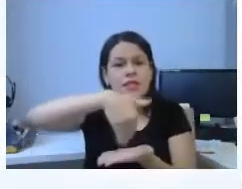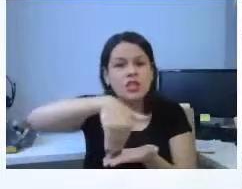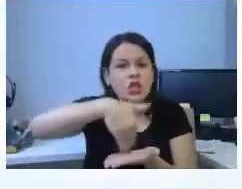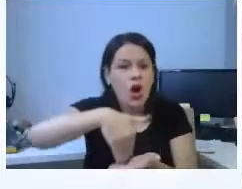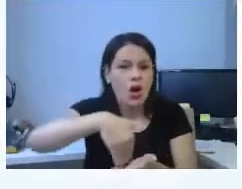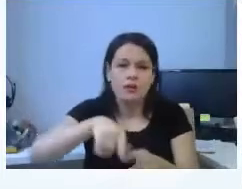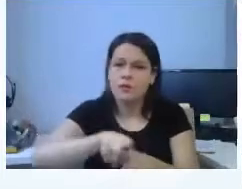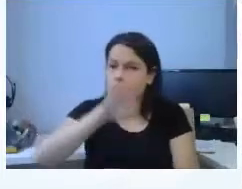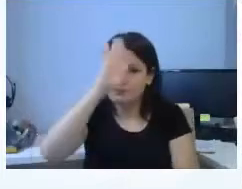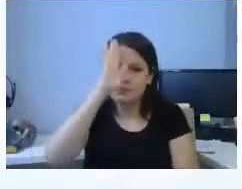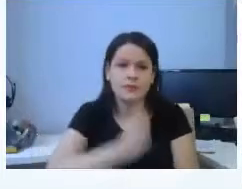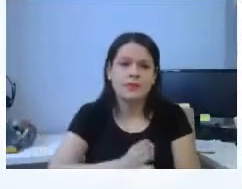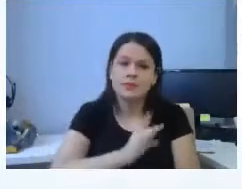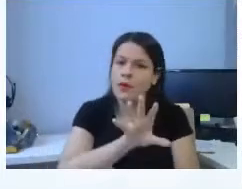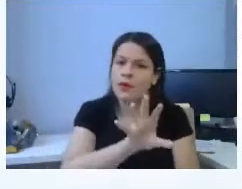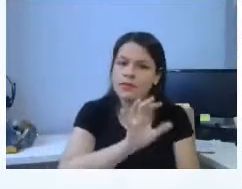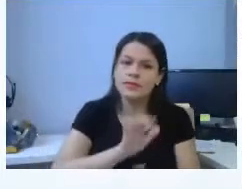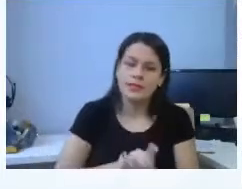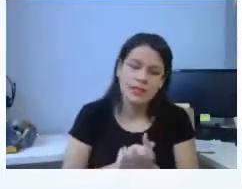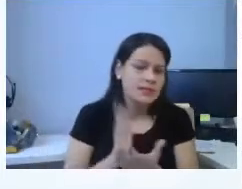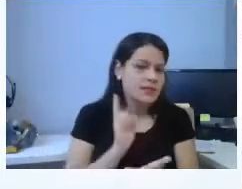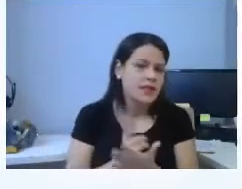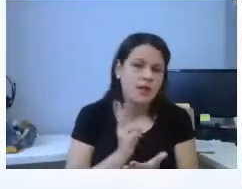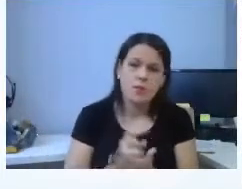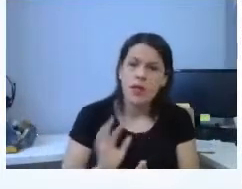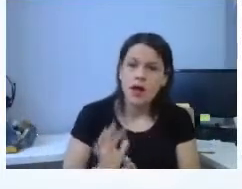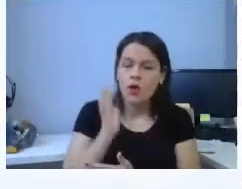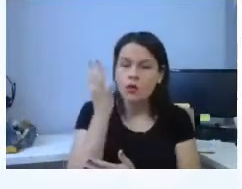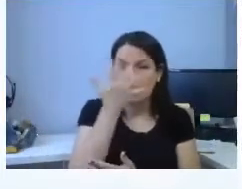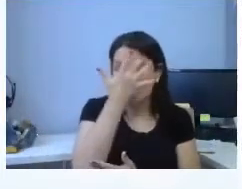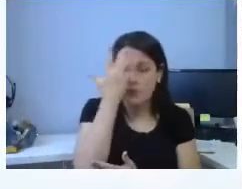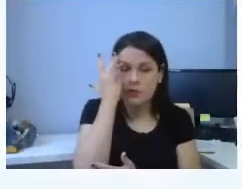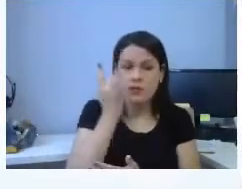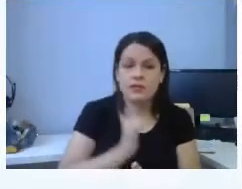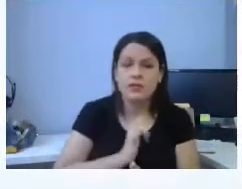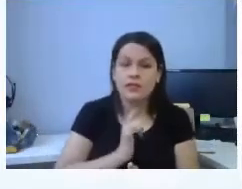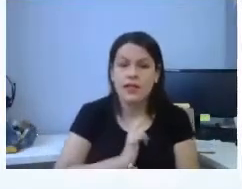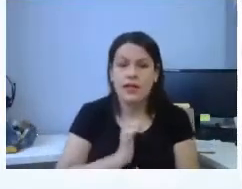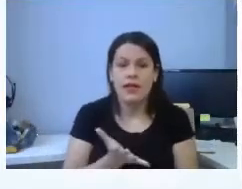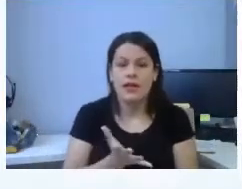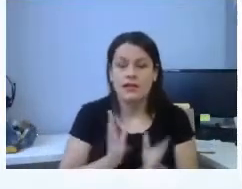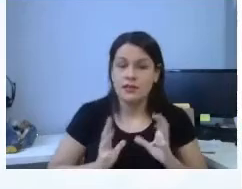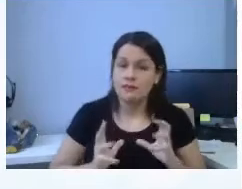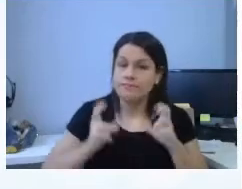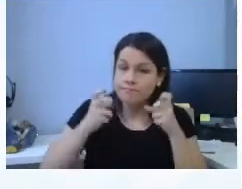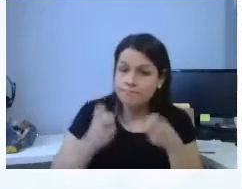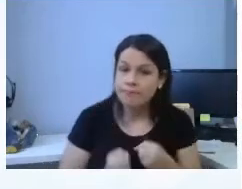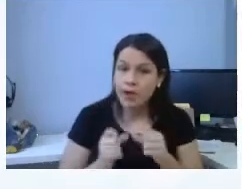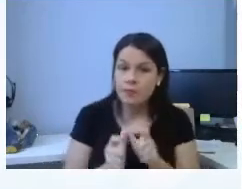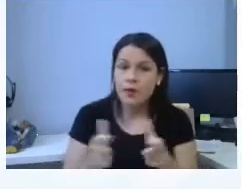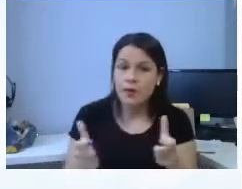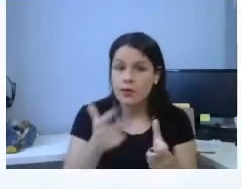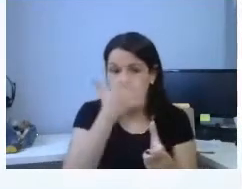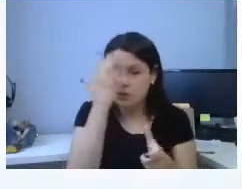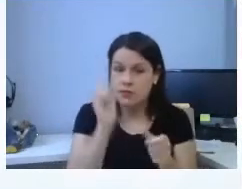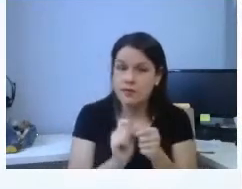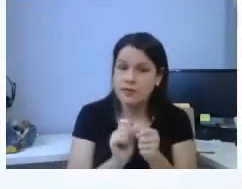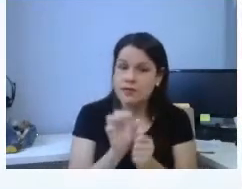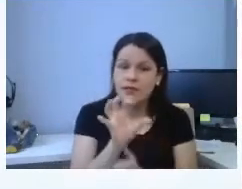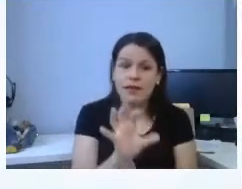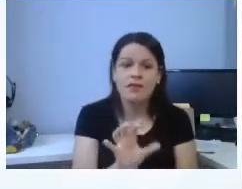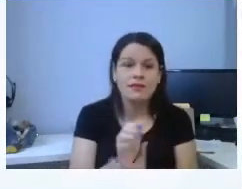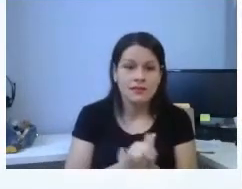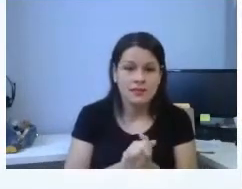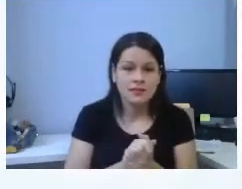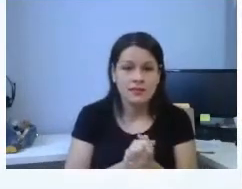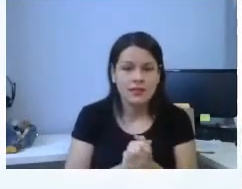teletrabalho, eles acabaram fazendo isso e acabou tendo esta intensificação do teletrabalho sem levar em